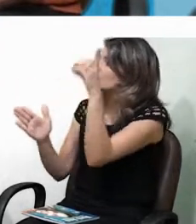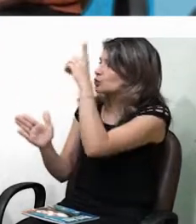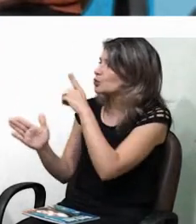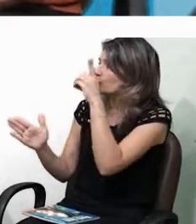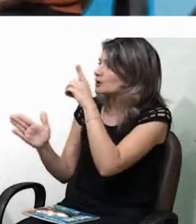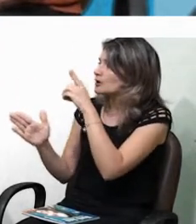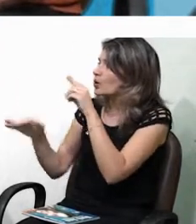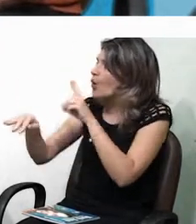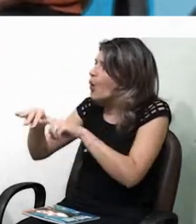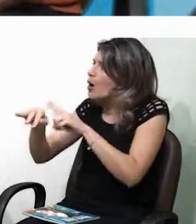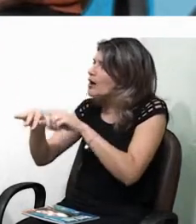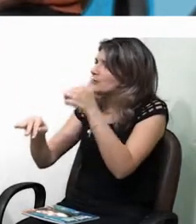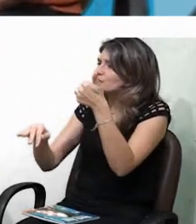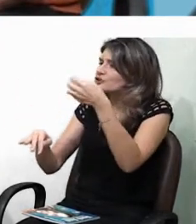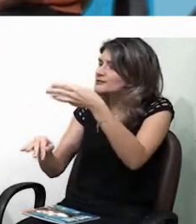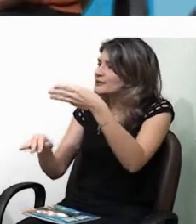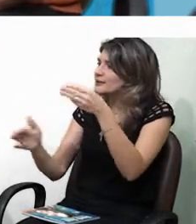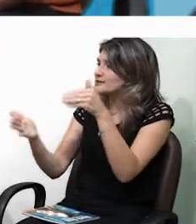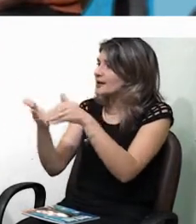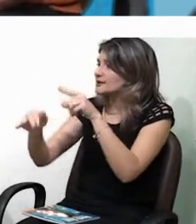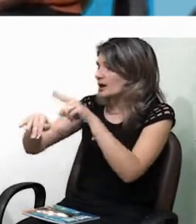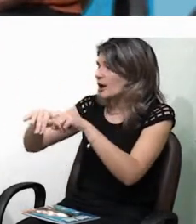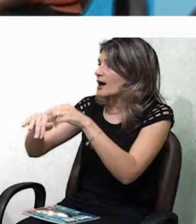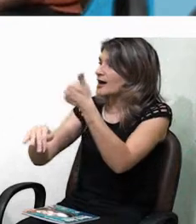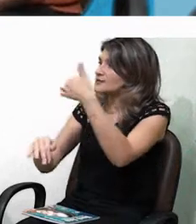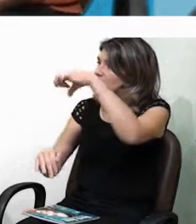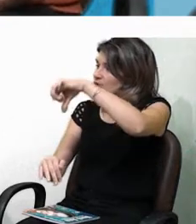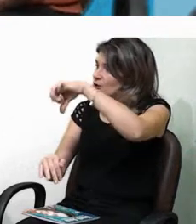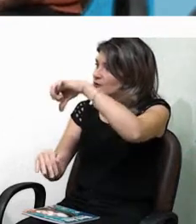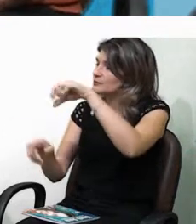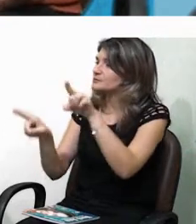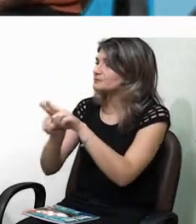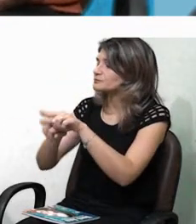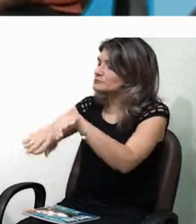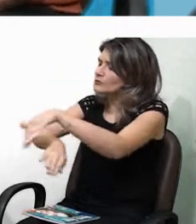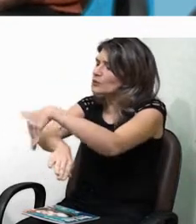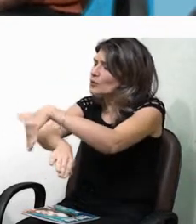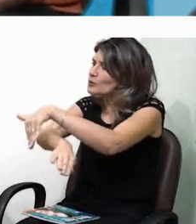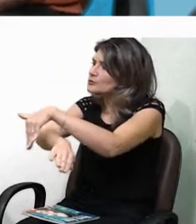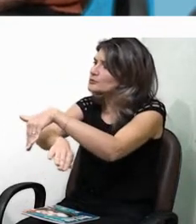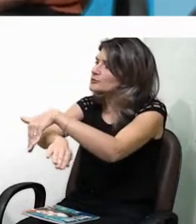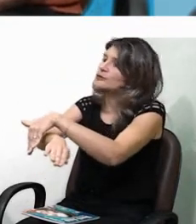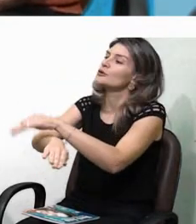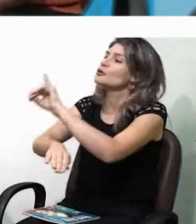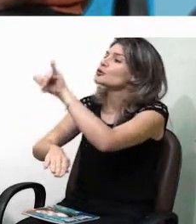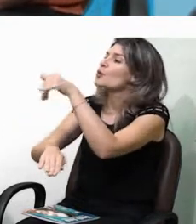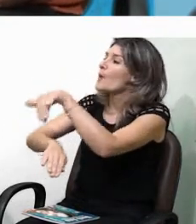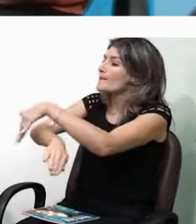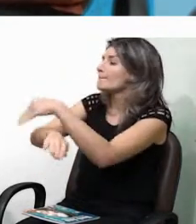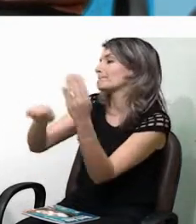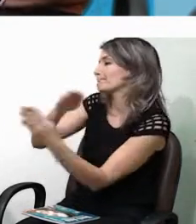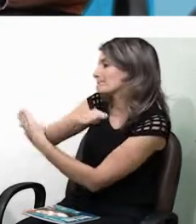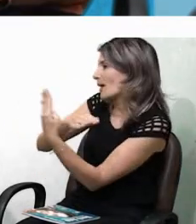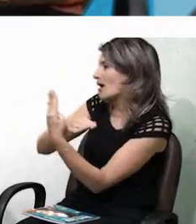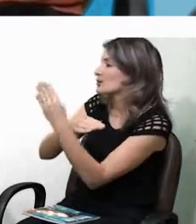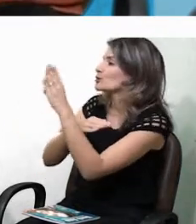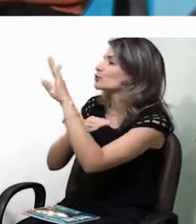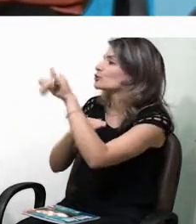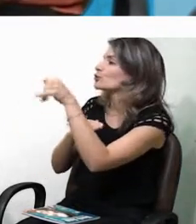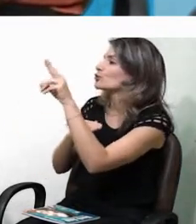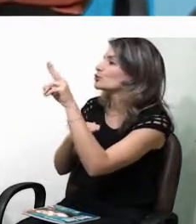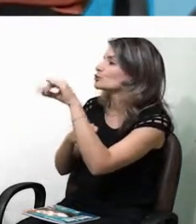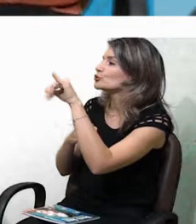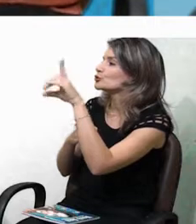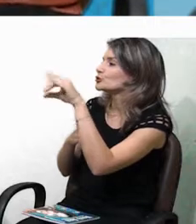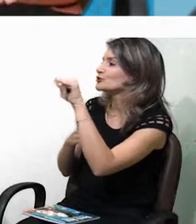às 19 horas e está localizada na rua Gastão de Deus, número 72, no bairro Jundiaí. A Miss Brownies